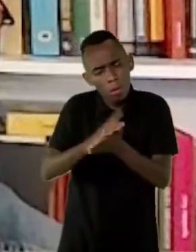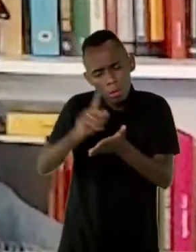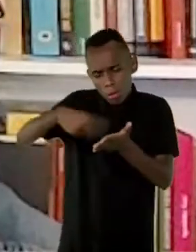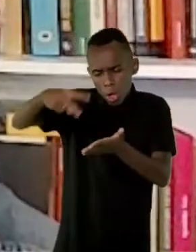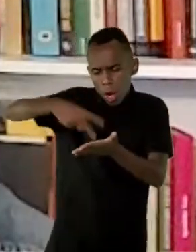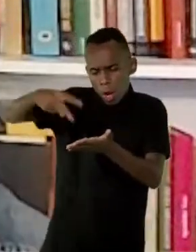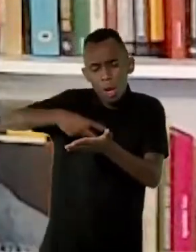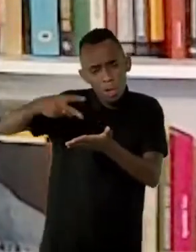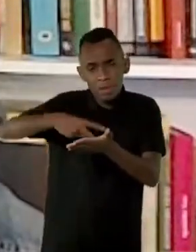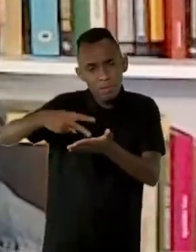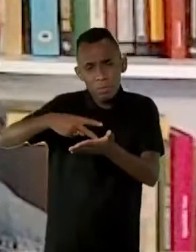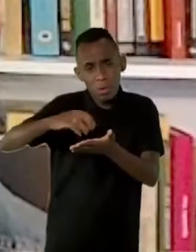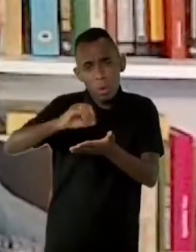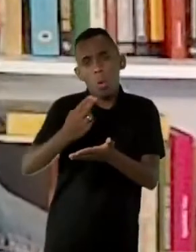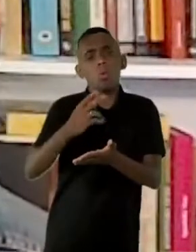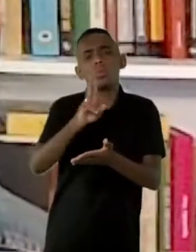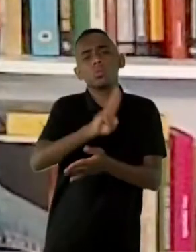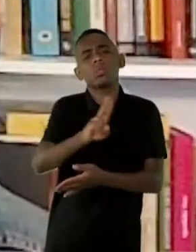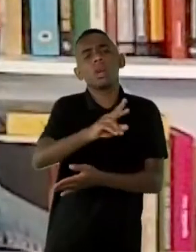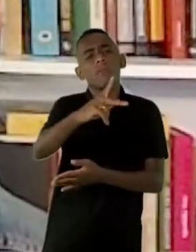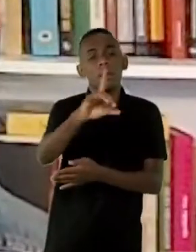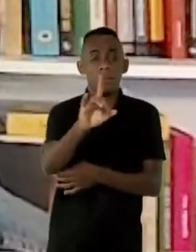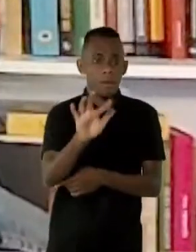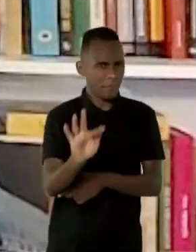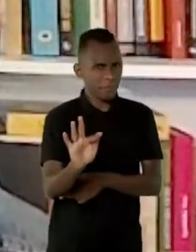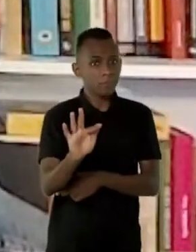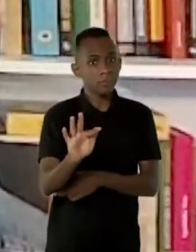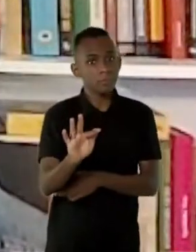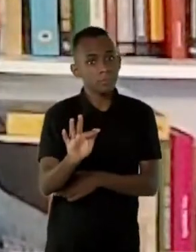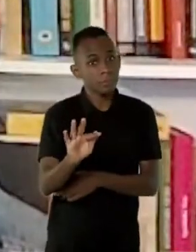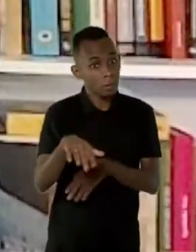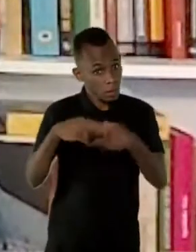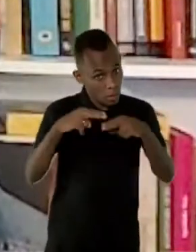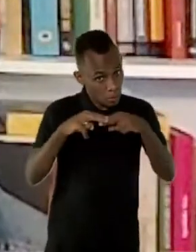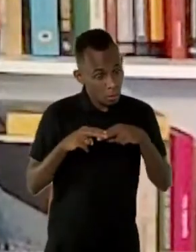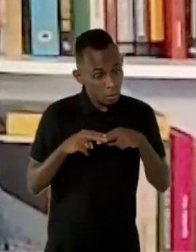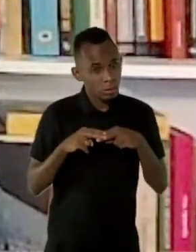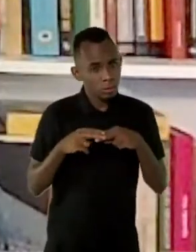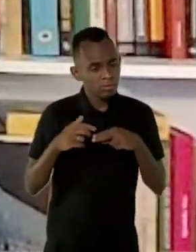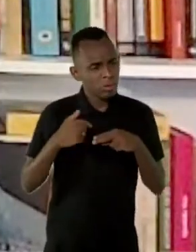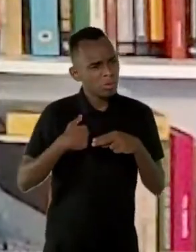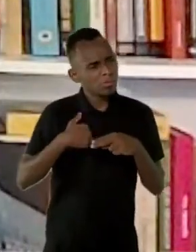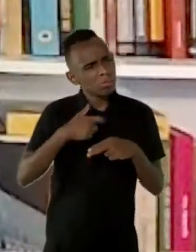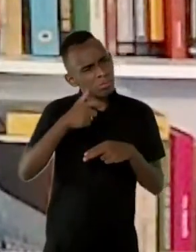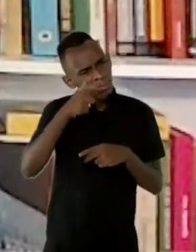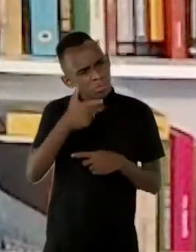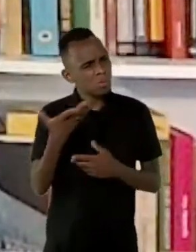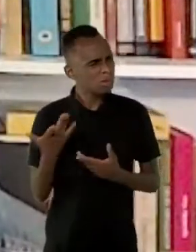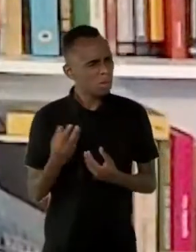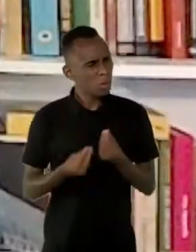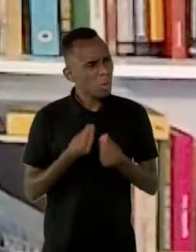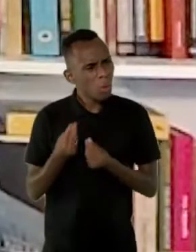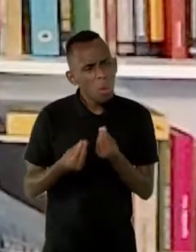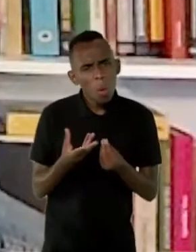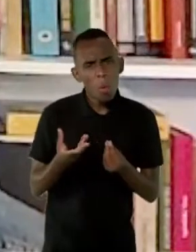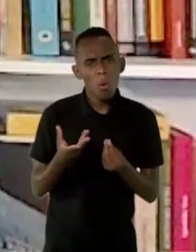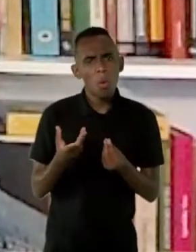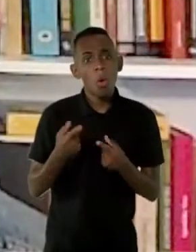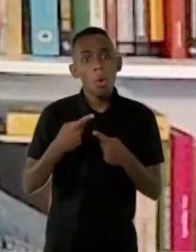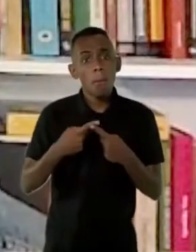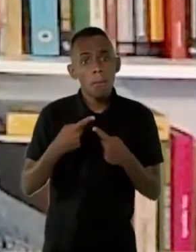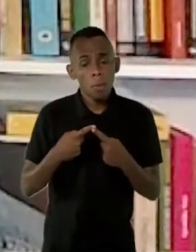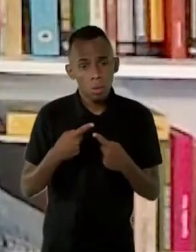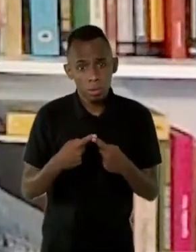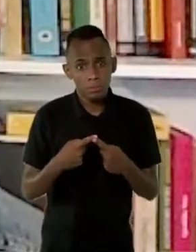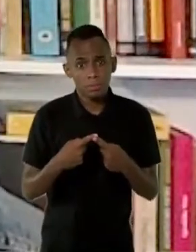diretamente pelo PDF. Então, essa foi uma situação que me chamou muita atenção, Afonso, porque,